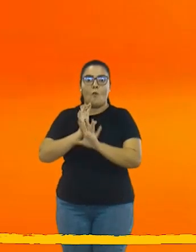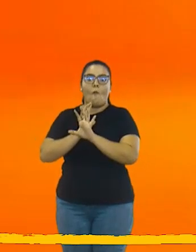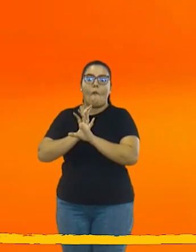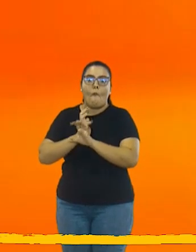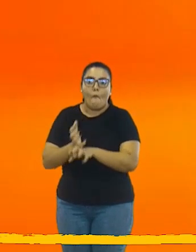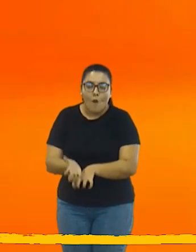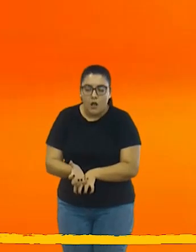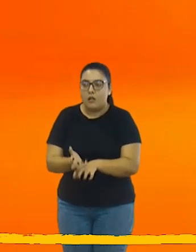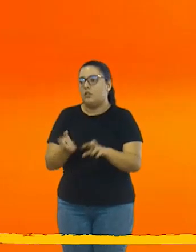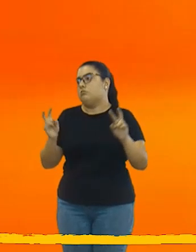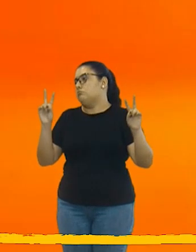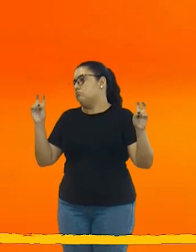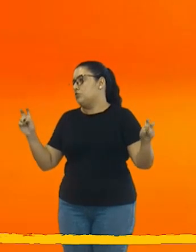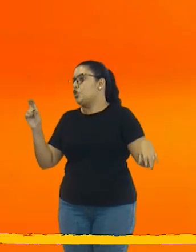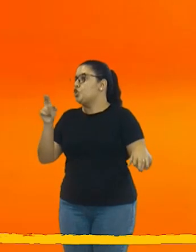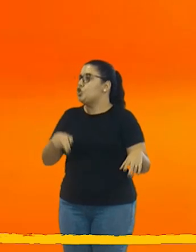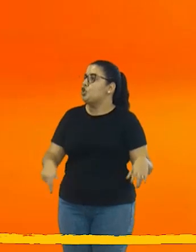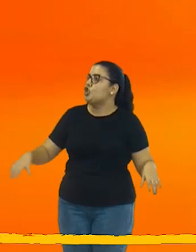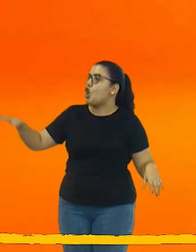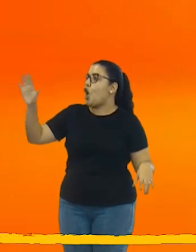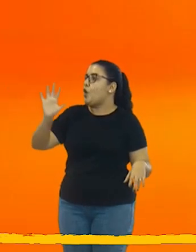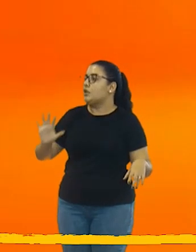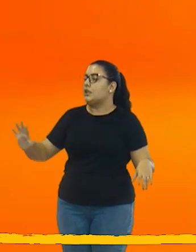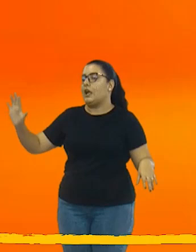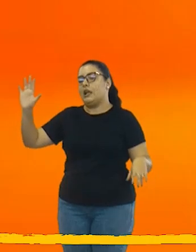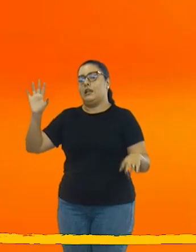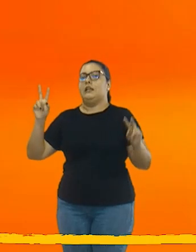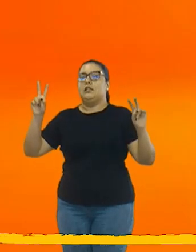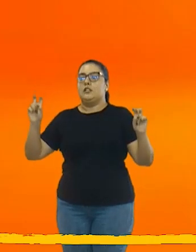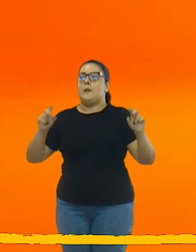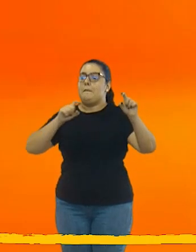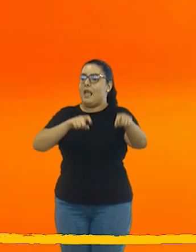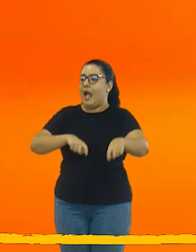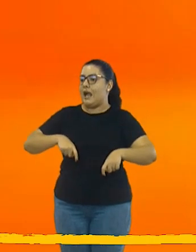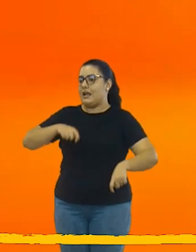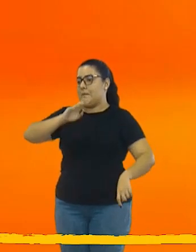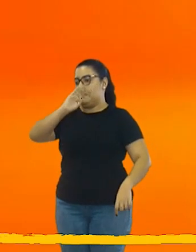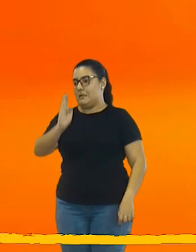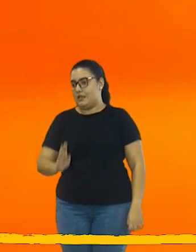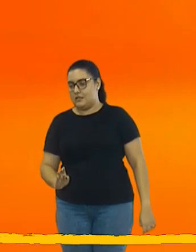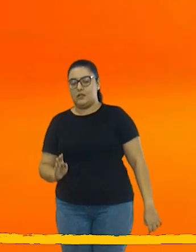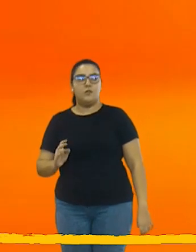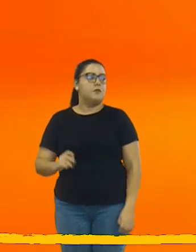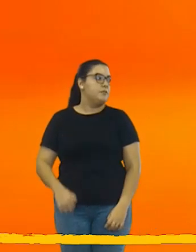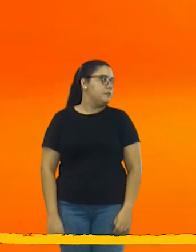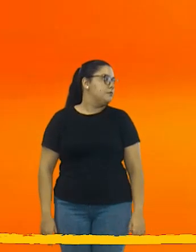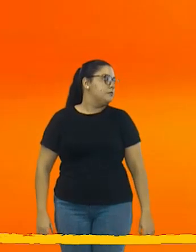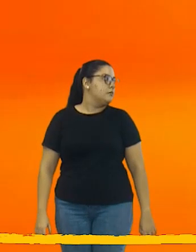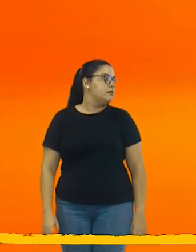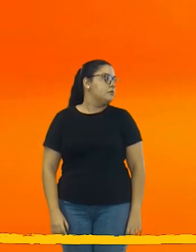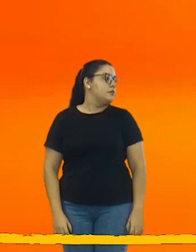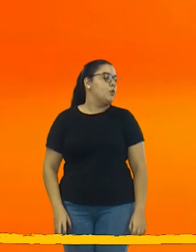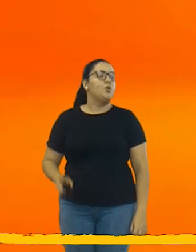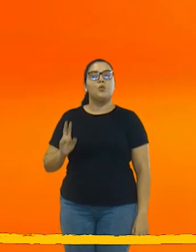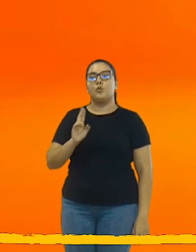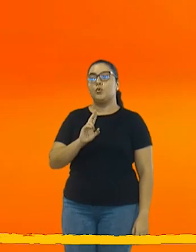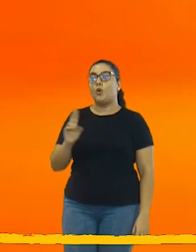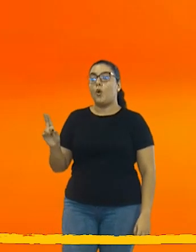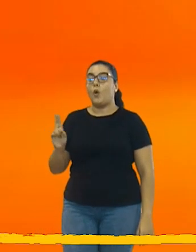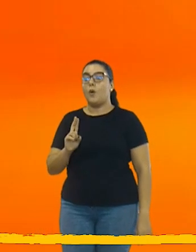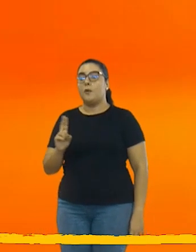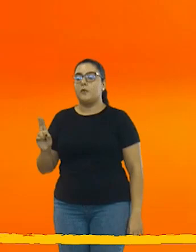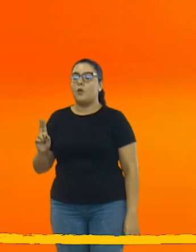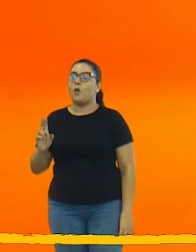seca, falando de Nordeste, falando da questão agrária brasileira, que é a obra-prima